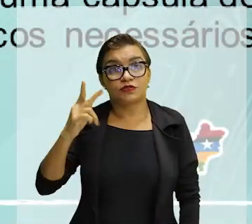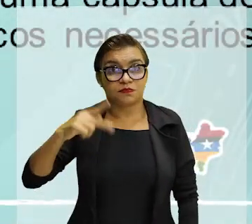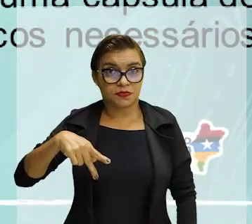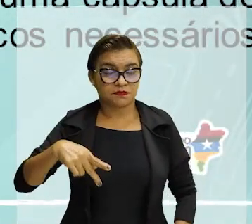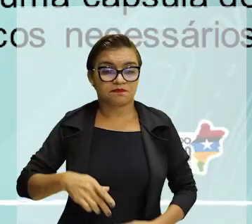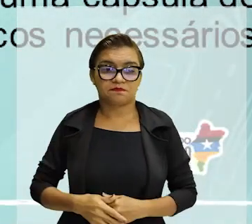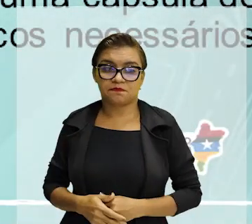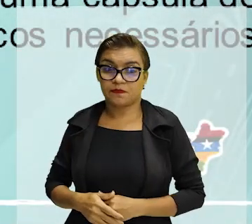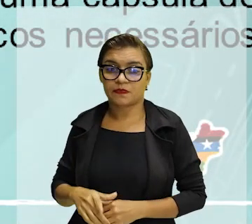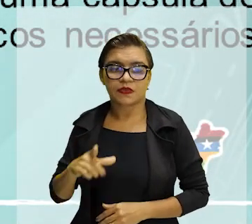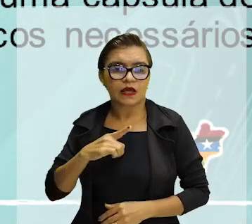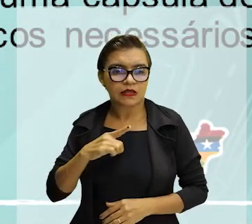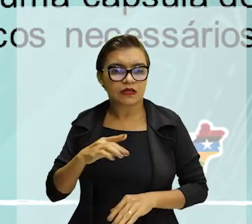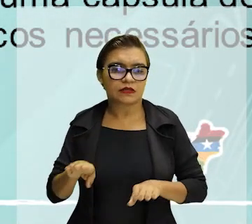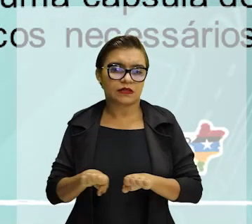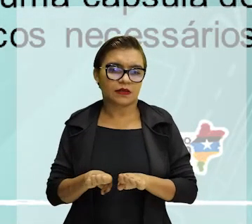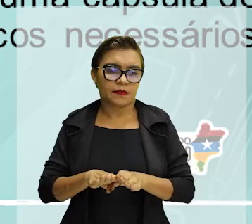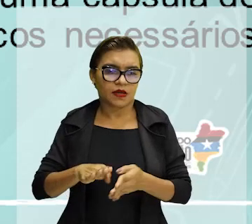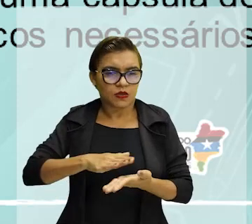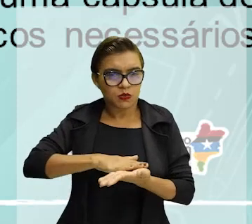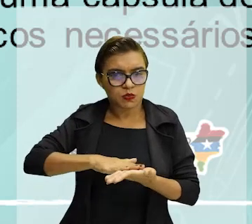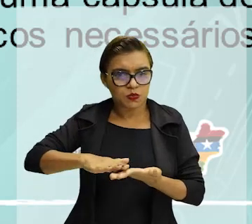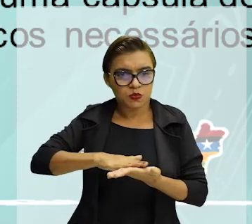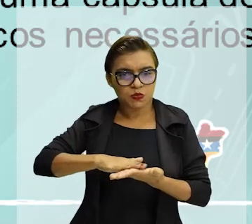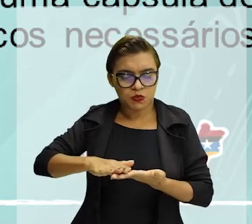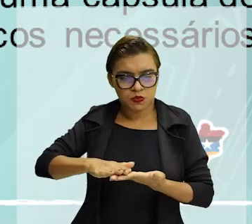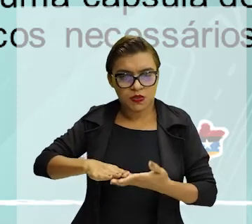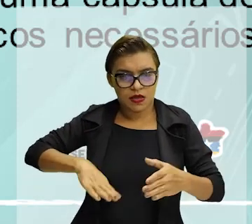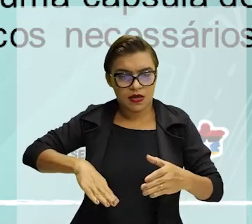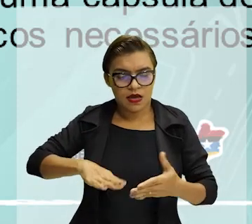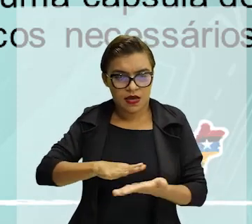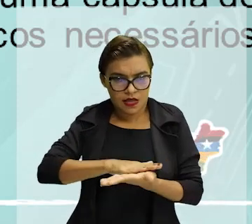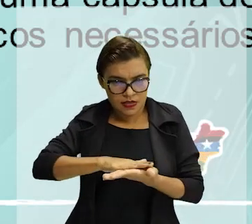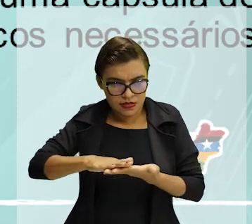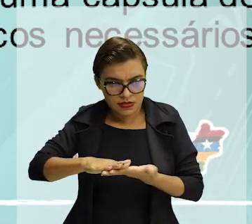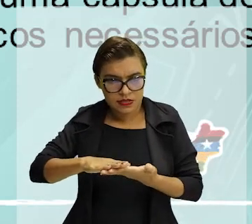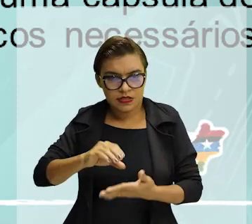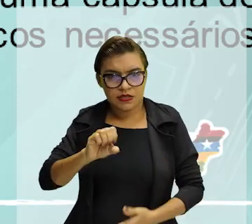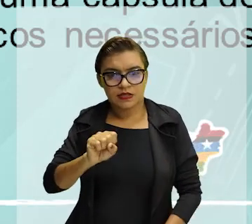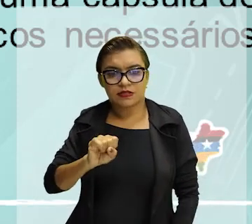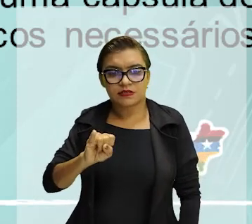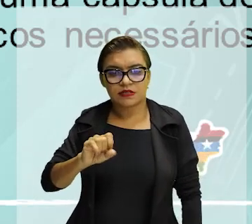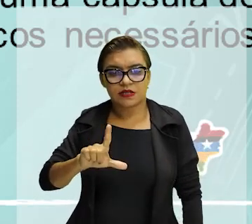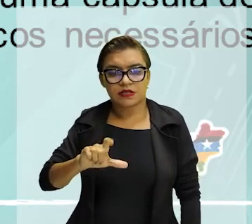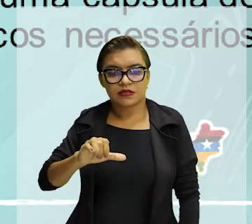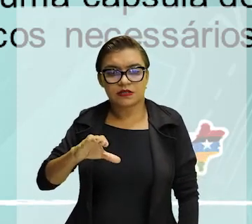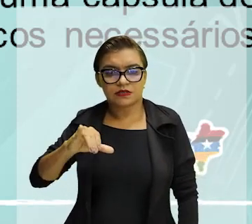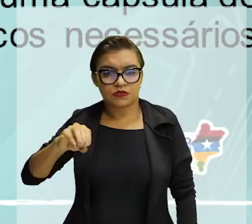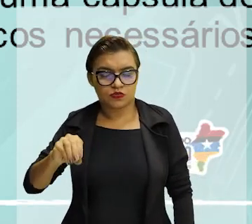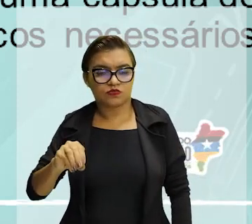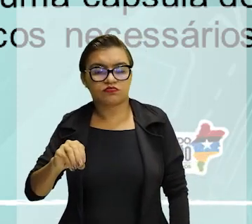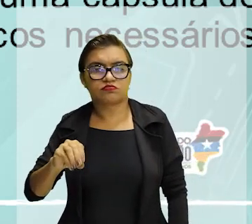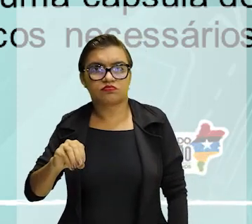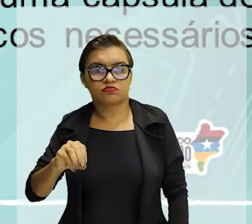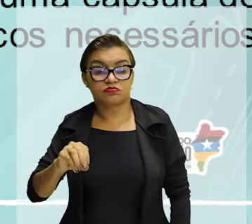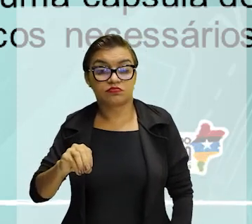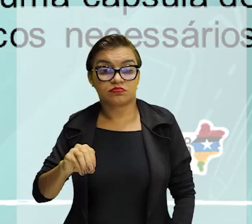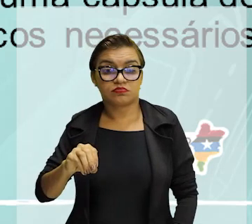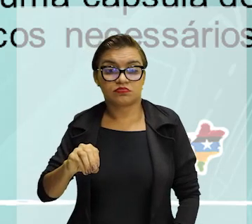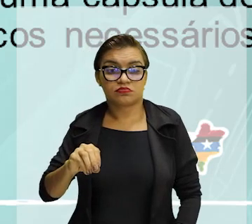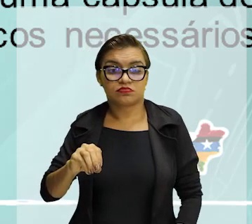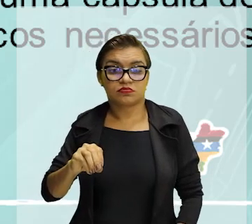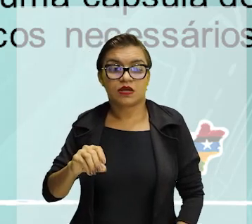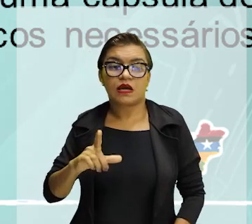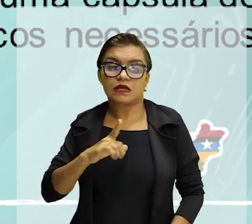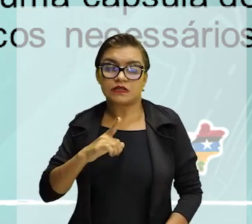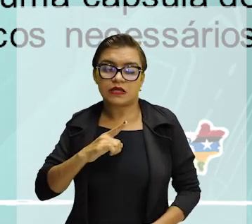Geralmente, possui uma superfície de silício de apenas alguns milímetros quadrados, certo?